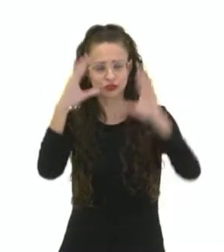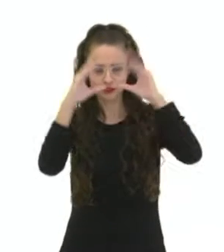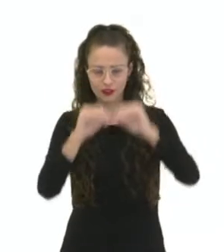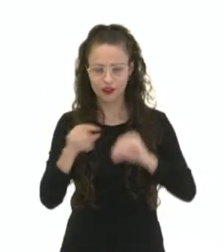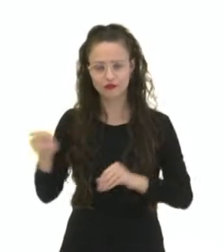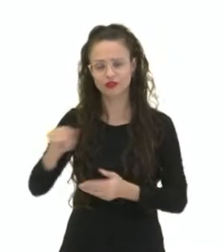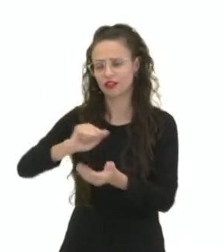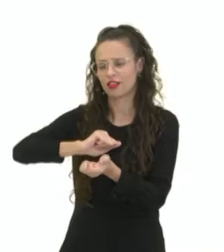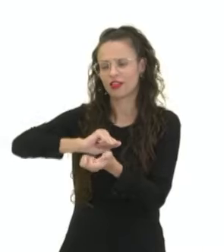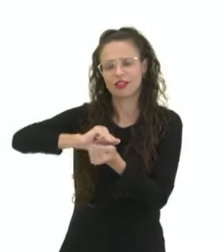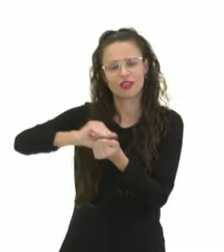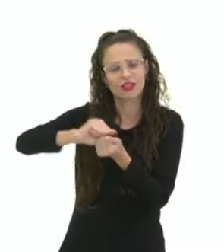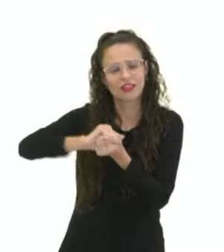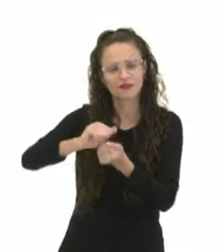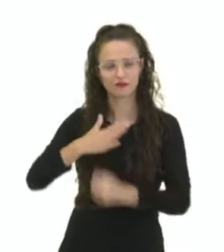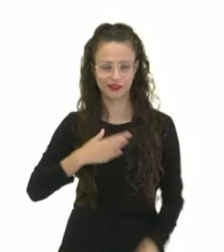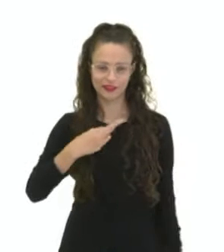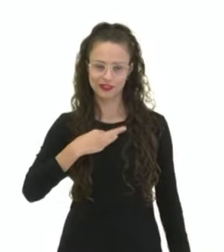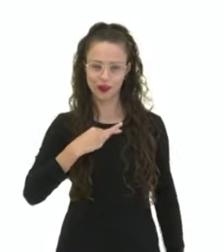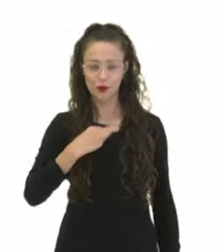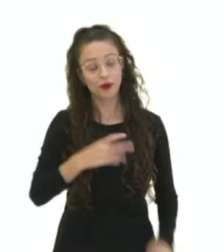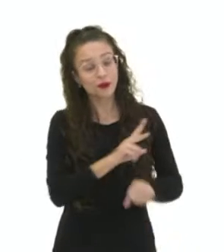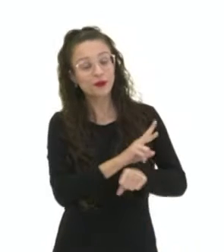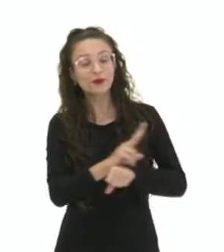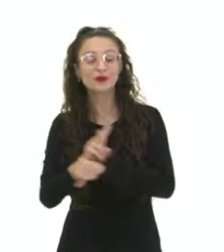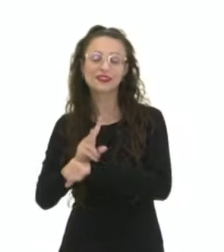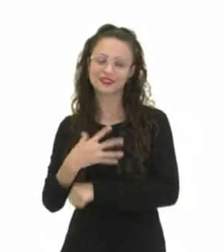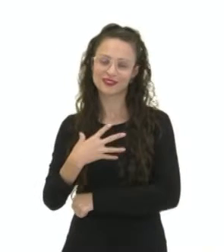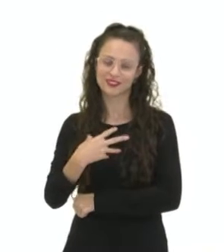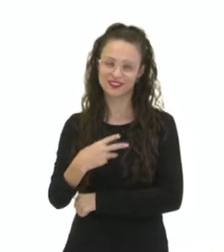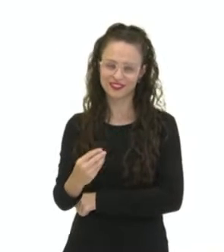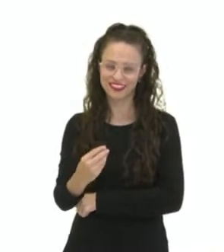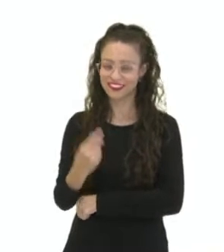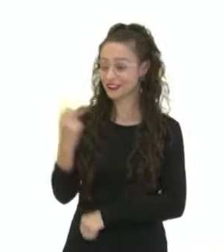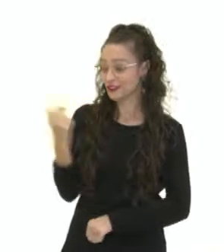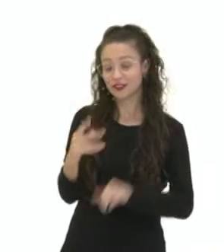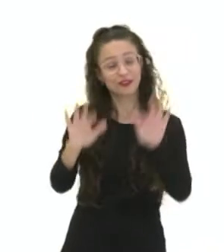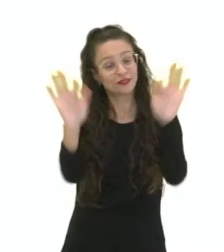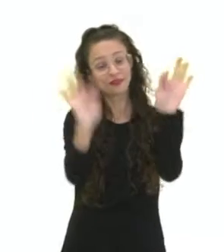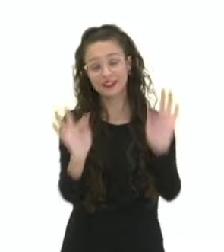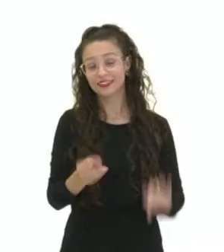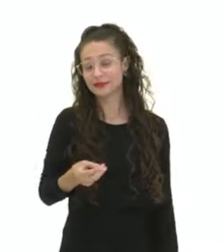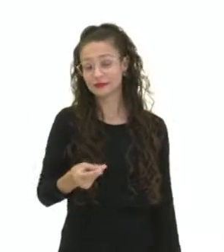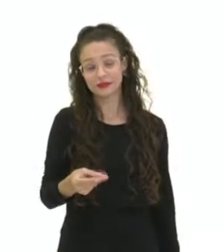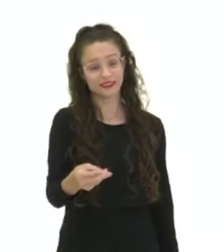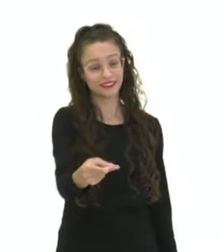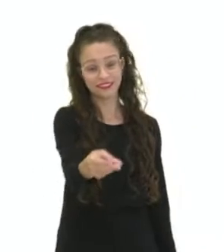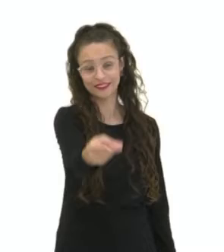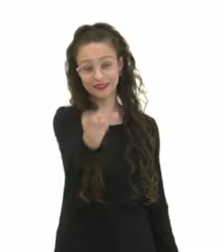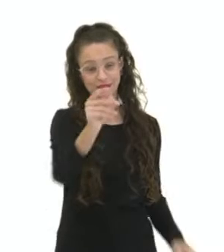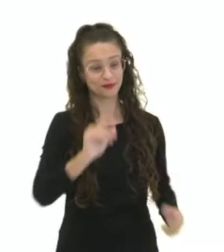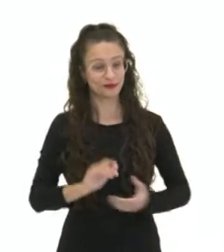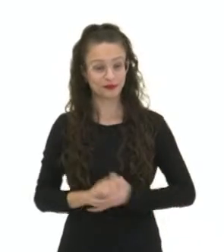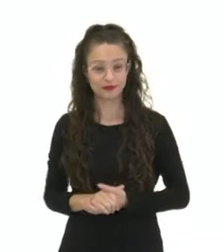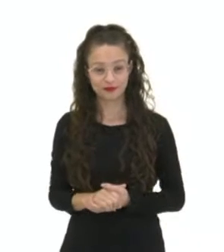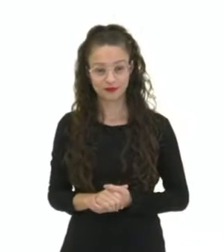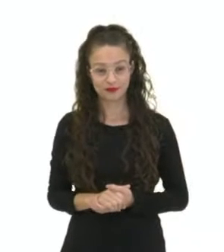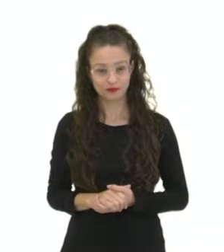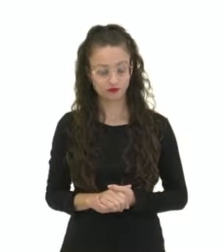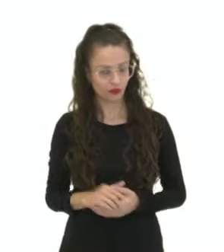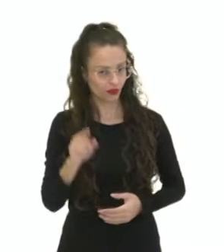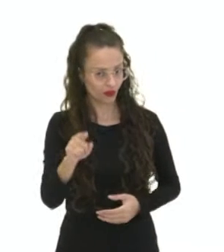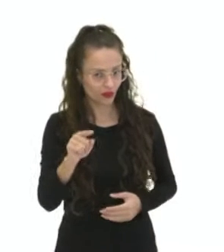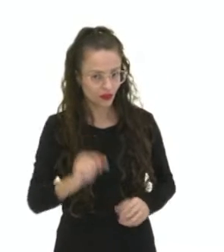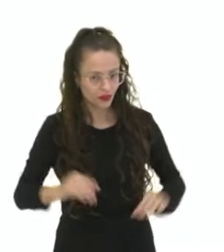minhas roupas, criar os nossos filhos e seríamos felizes para sempre." Naquela